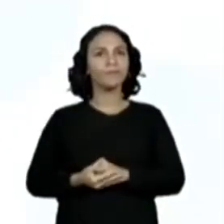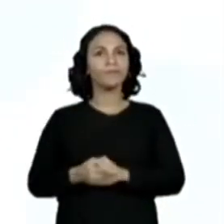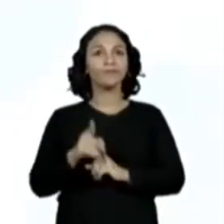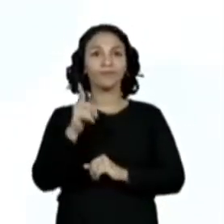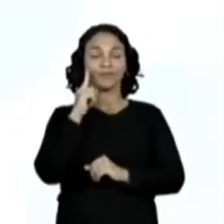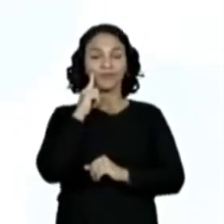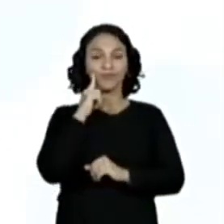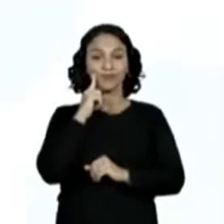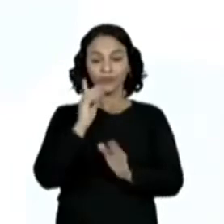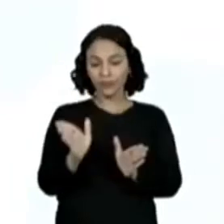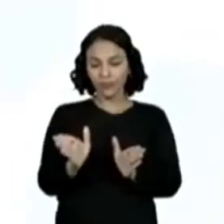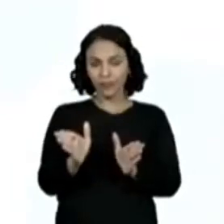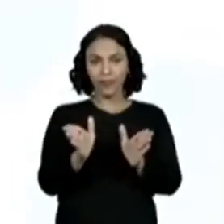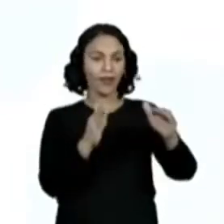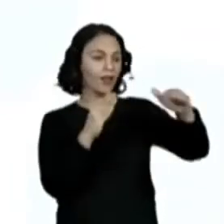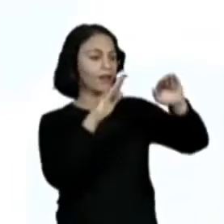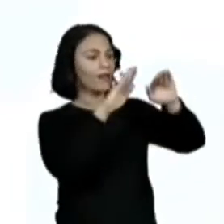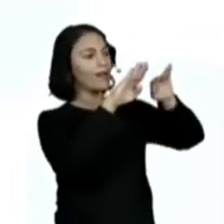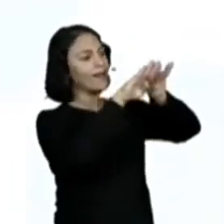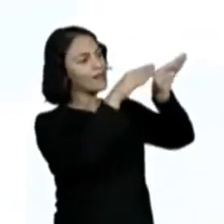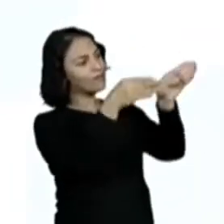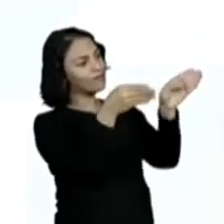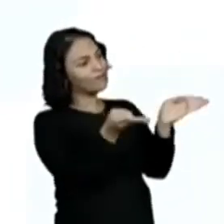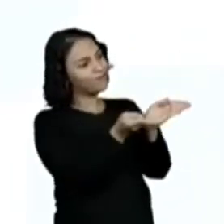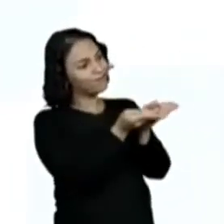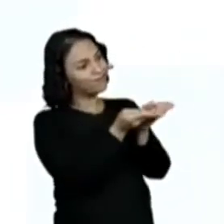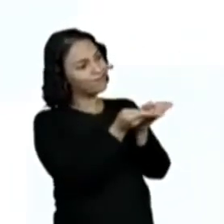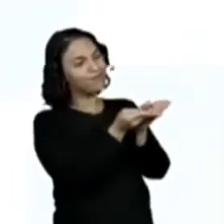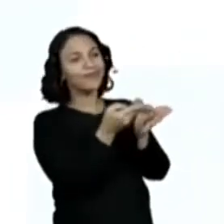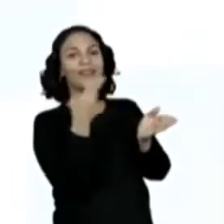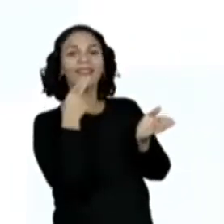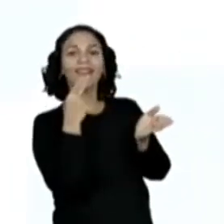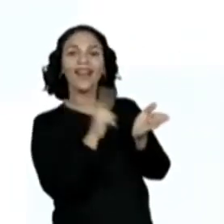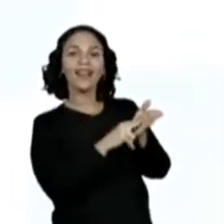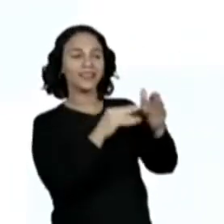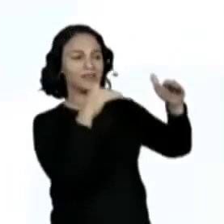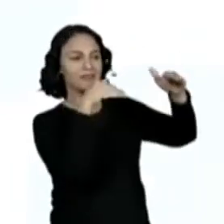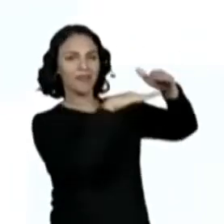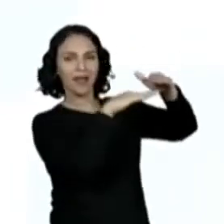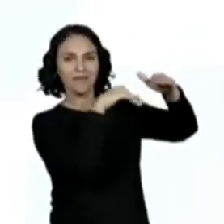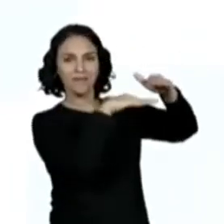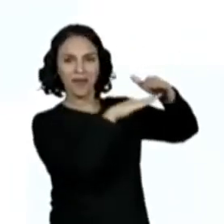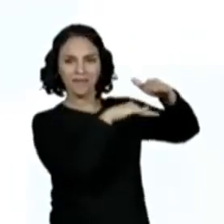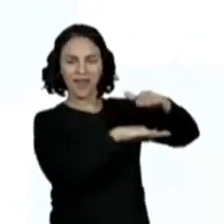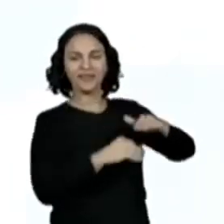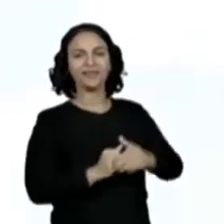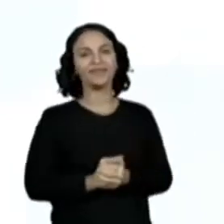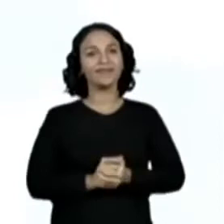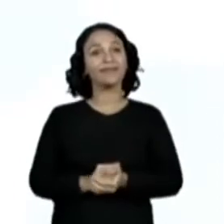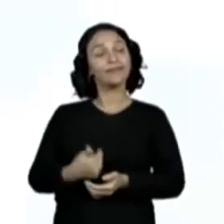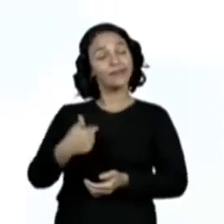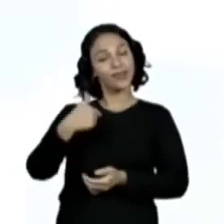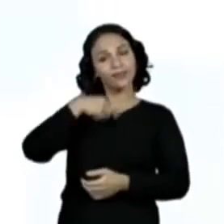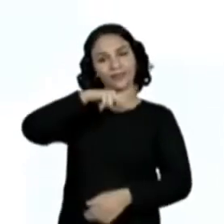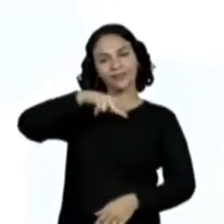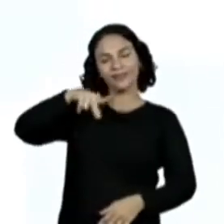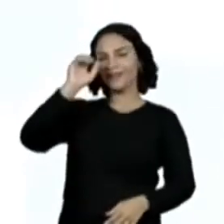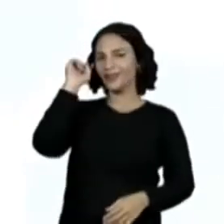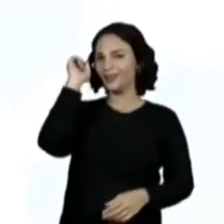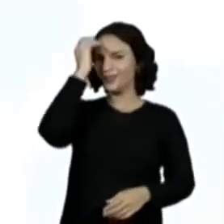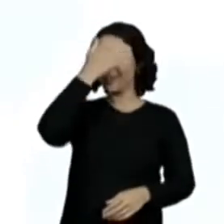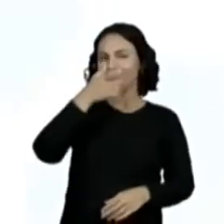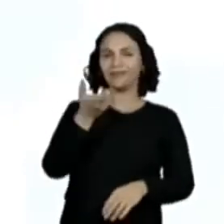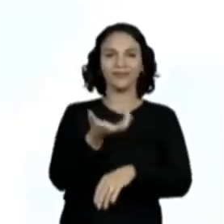de Correio, com a disciplina de língua portuguesa, e eu sou o professor Joelson, como